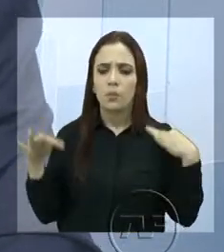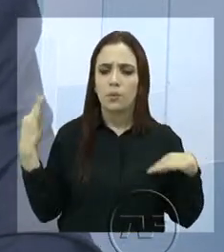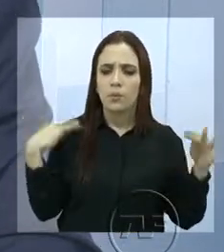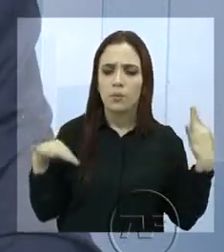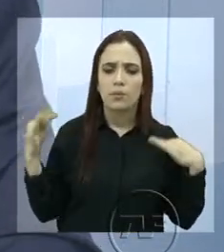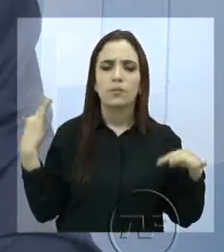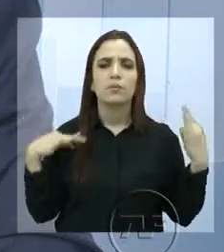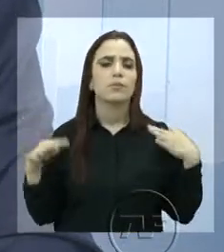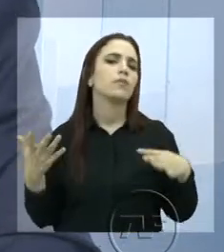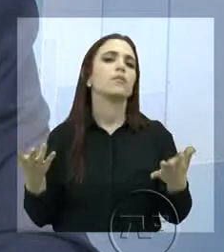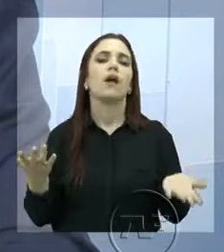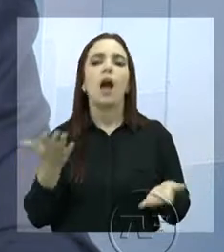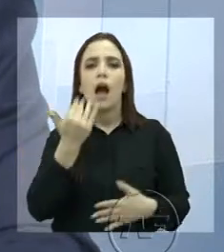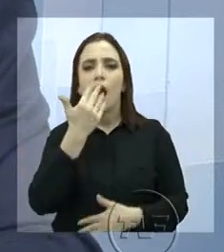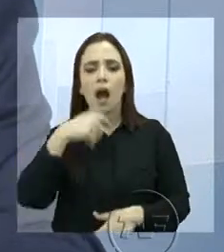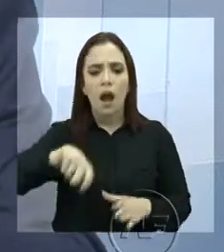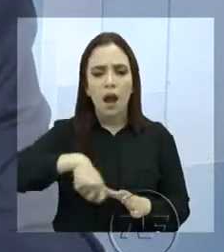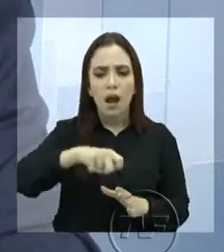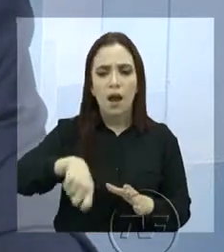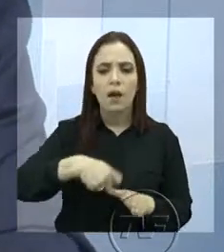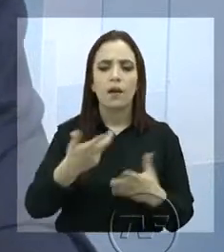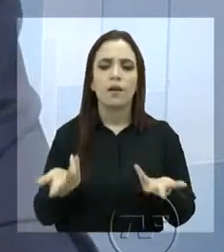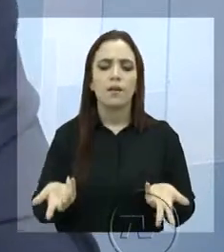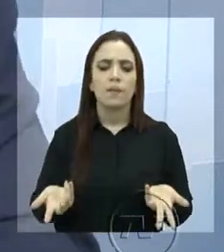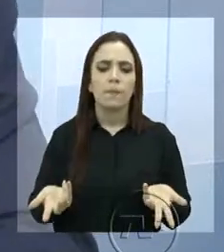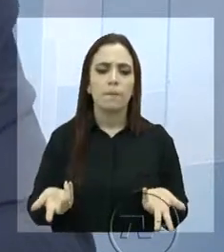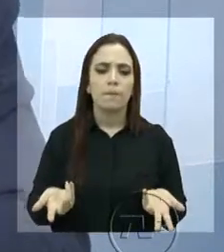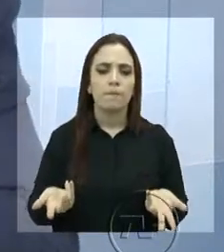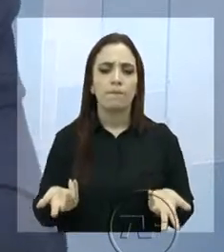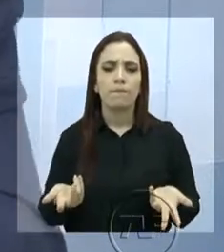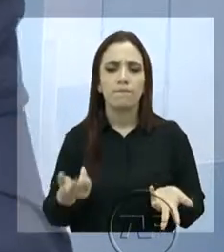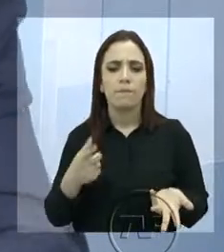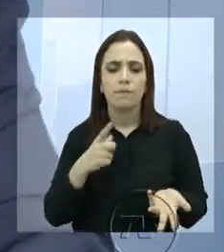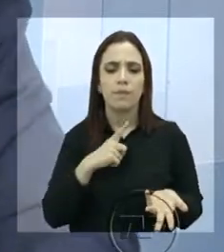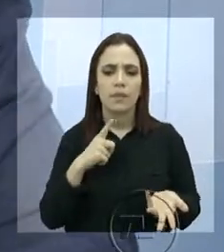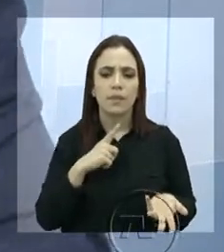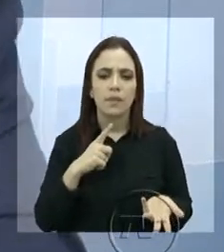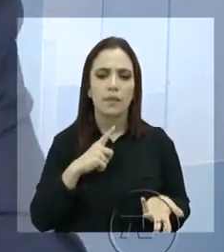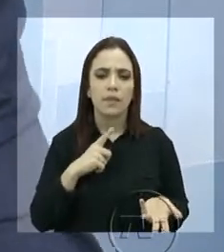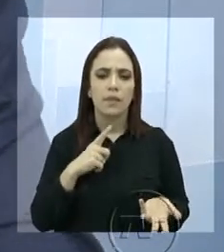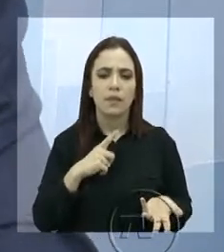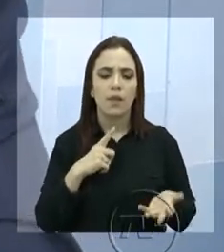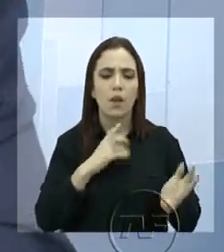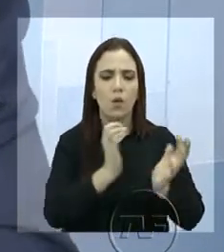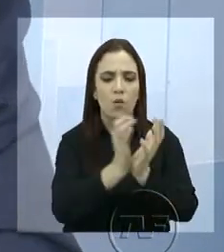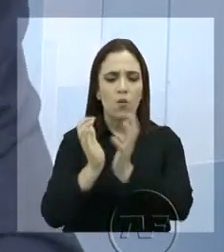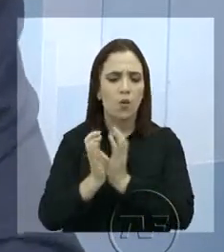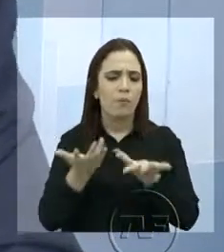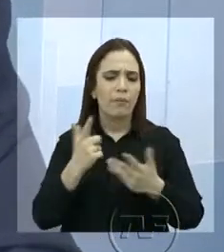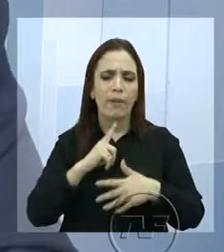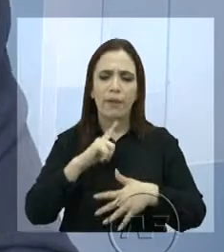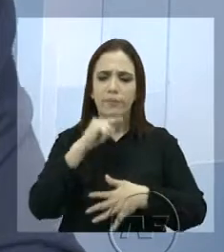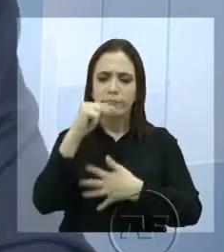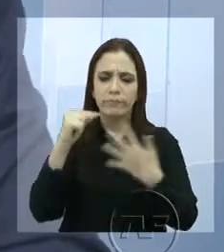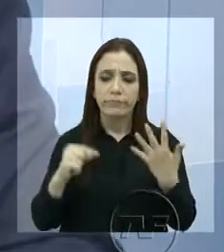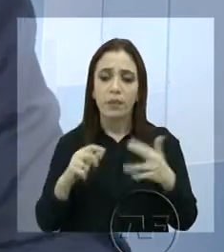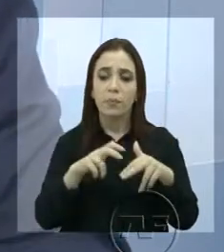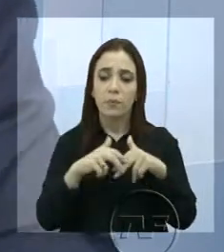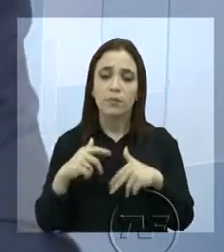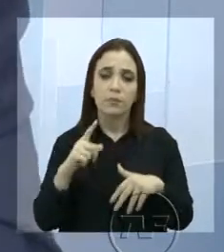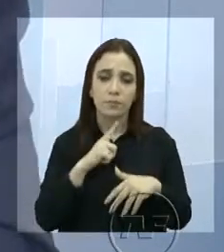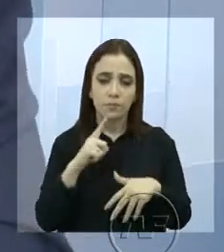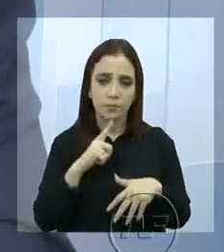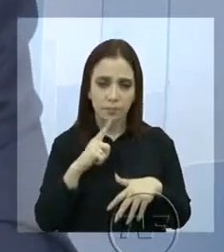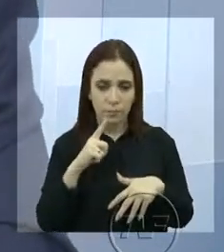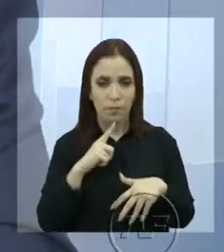turismo, da área de culinária, porque mexe com a alimentação de todas as equipes, enfim. Então, é todo um complexo